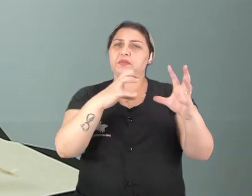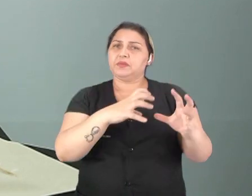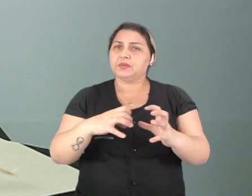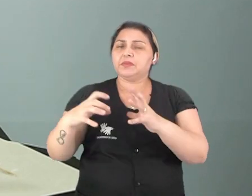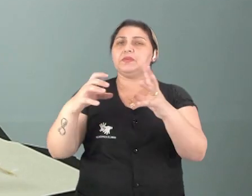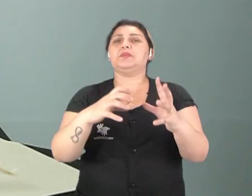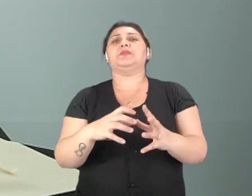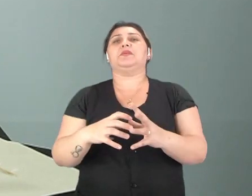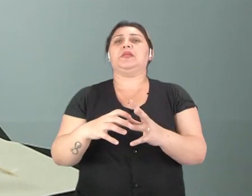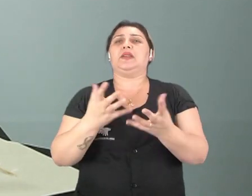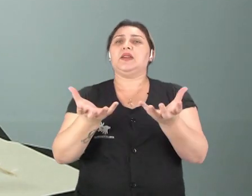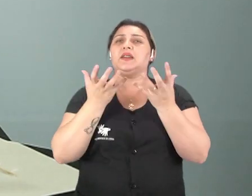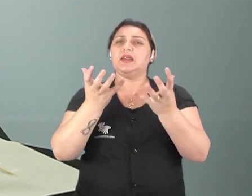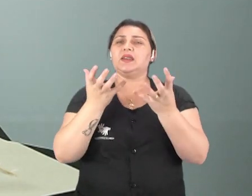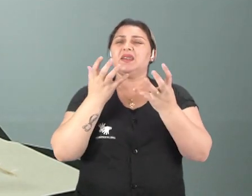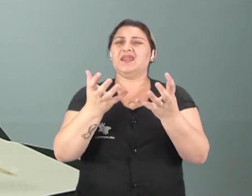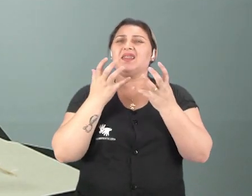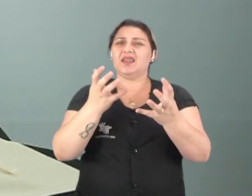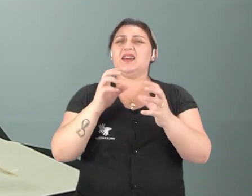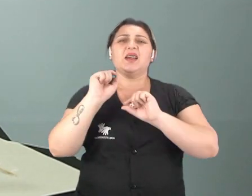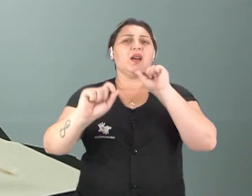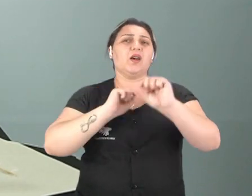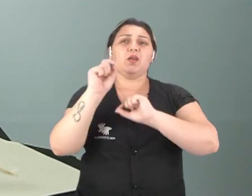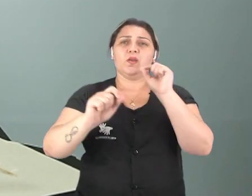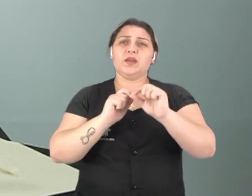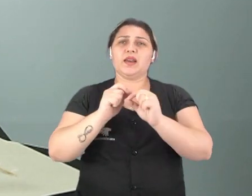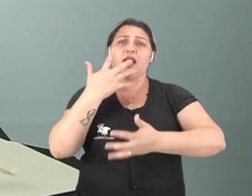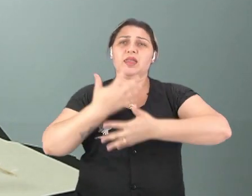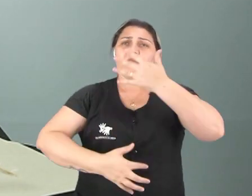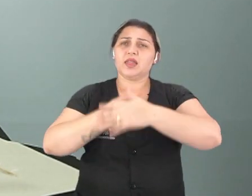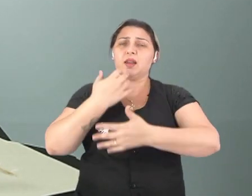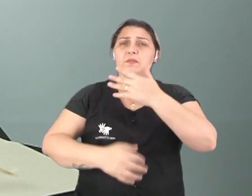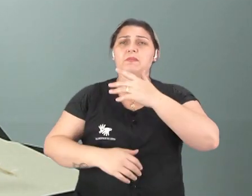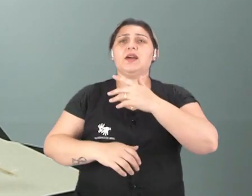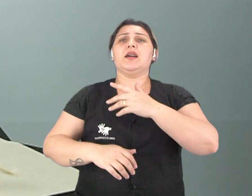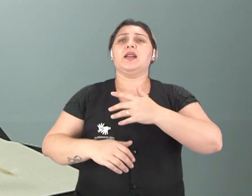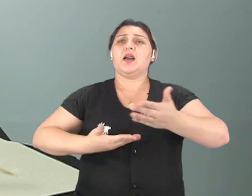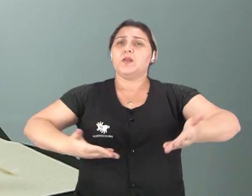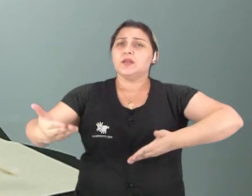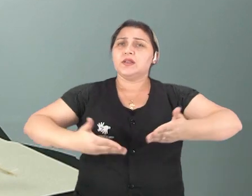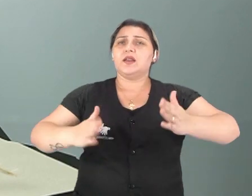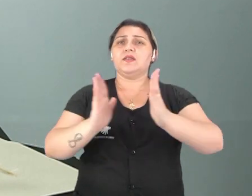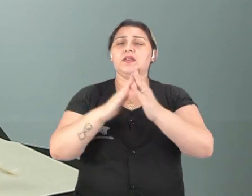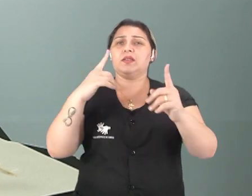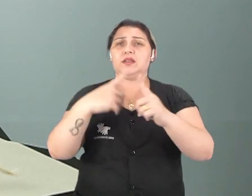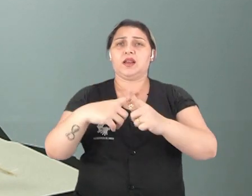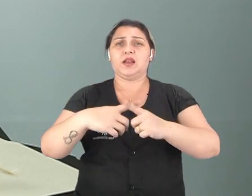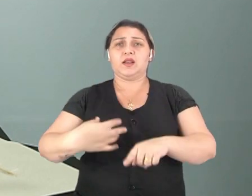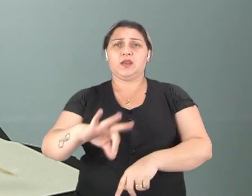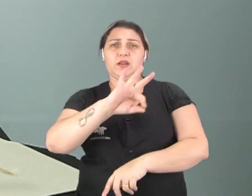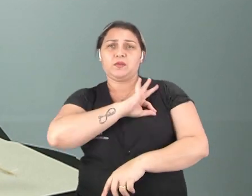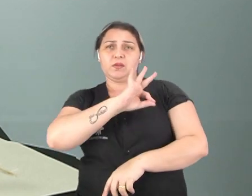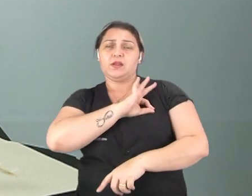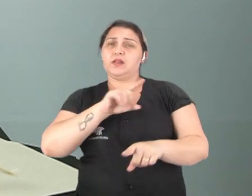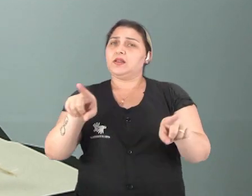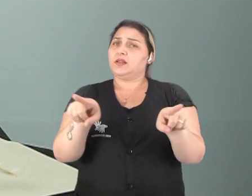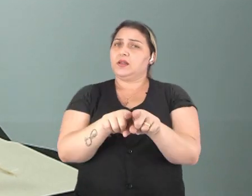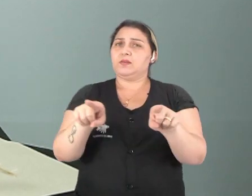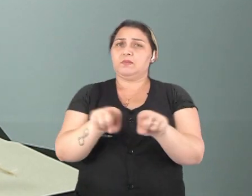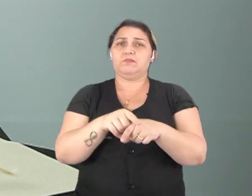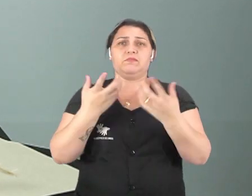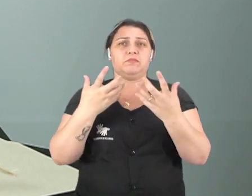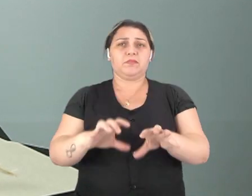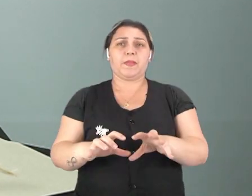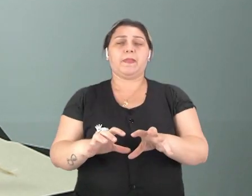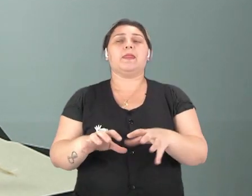né? E eles não aguentavam mais. E os políticos também, né, os militares estavam insatisfeitos. E